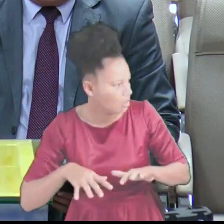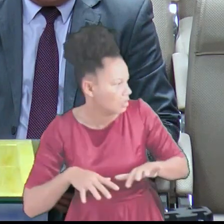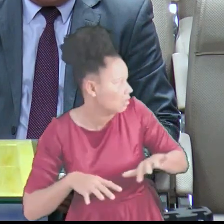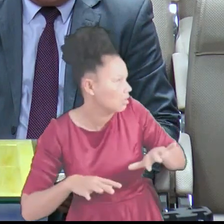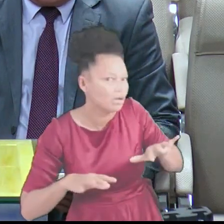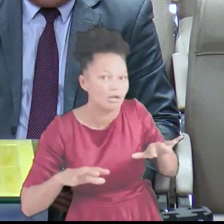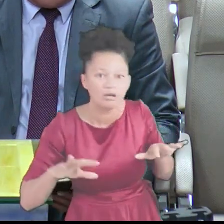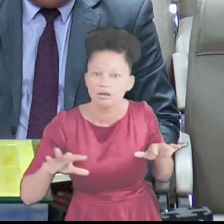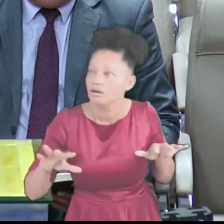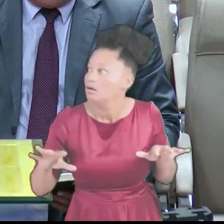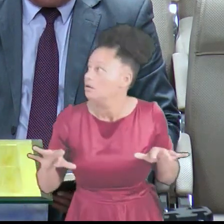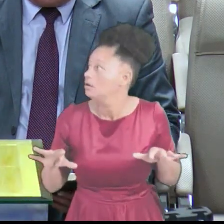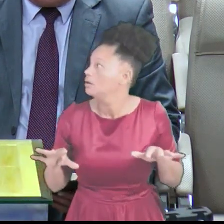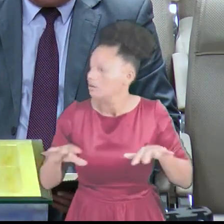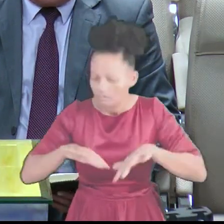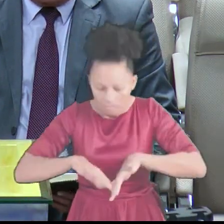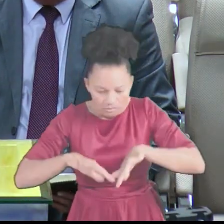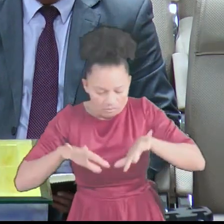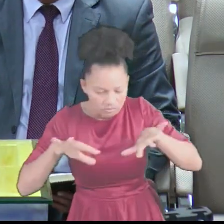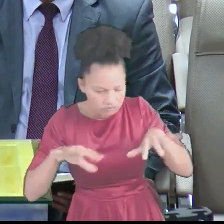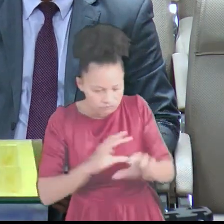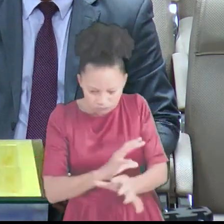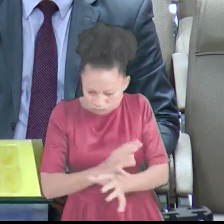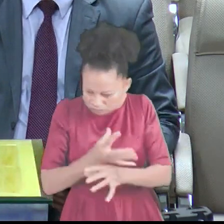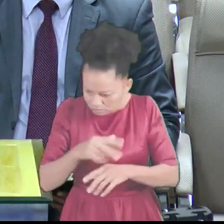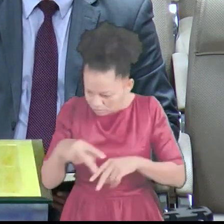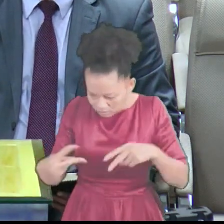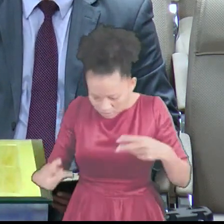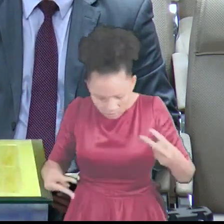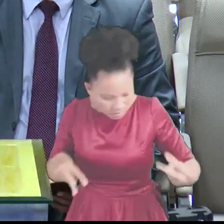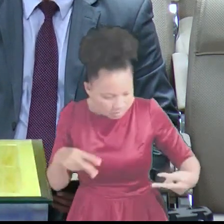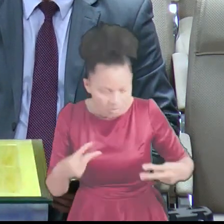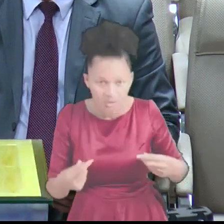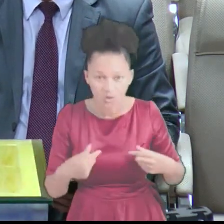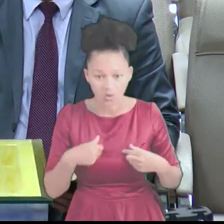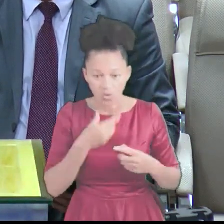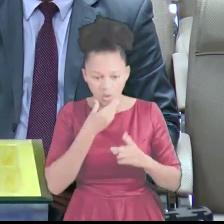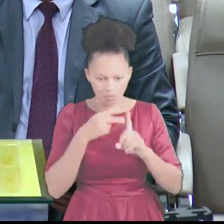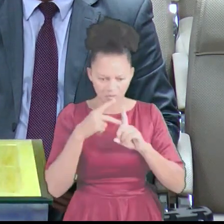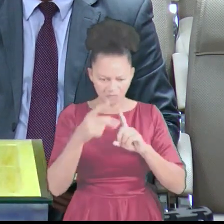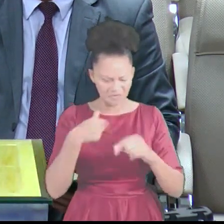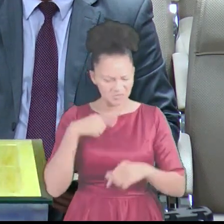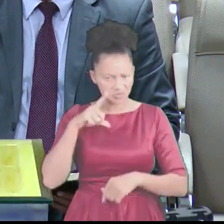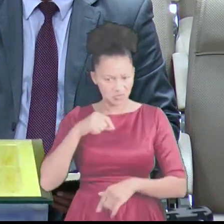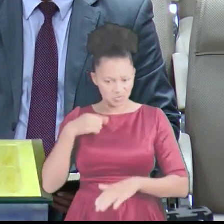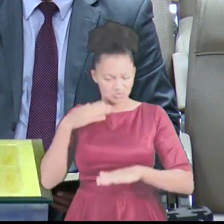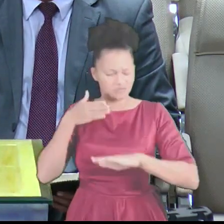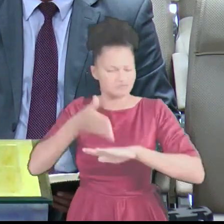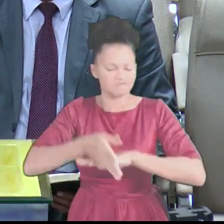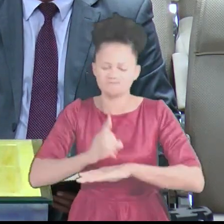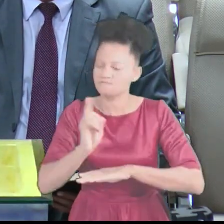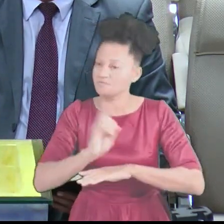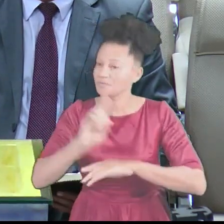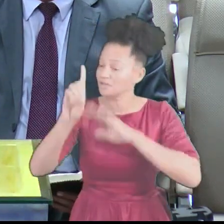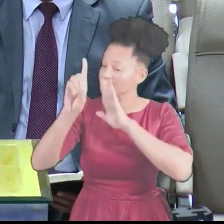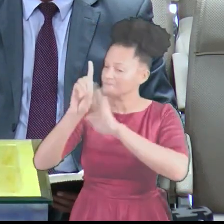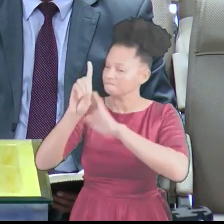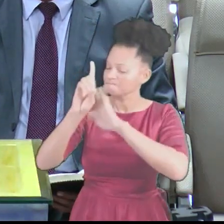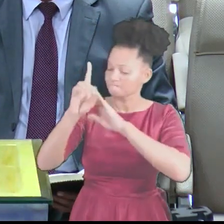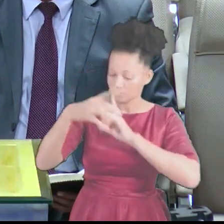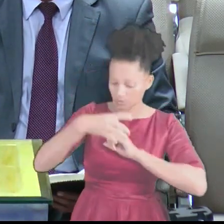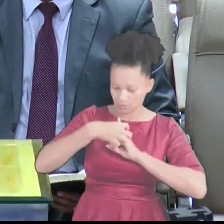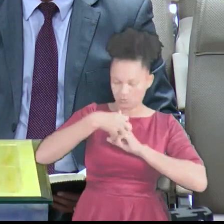vale. Aleluia! O profeta não escolheu estar ali. Foi Deus que o levou ao